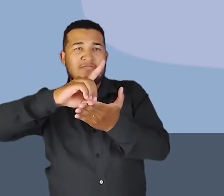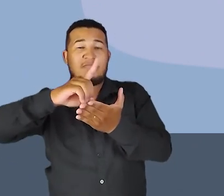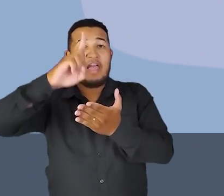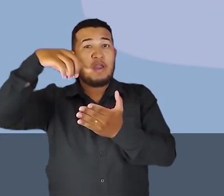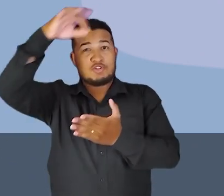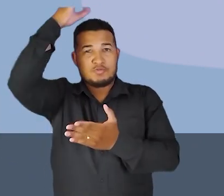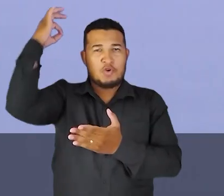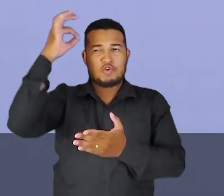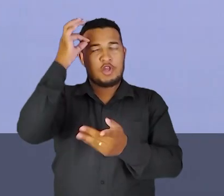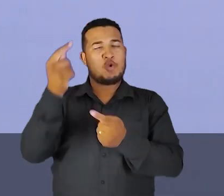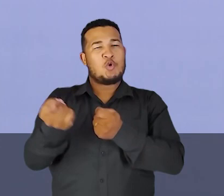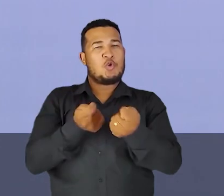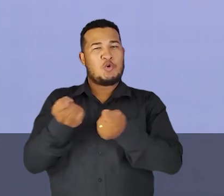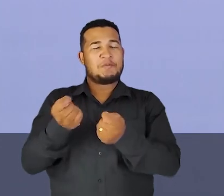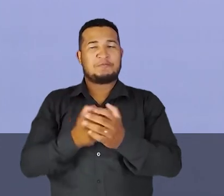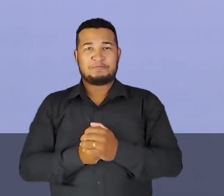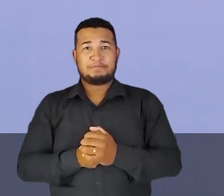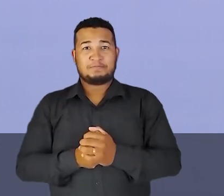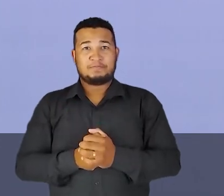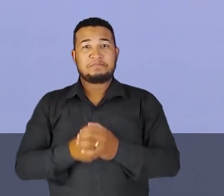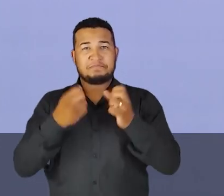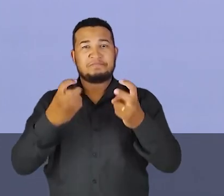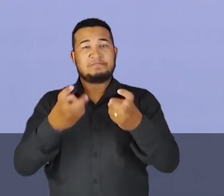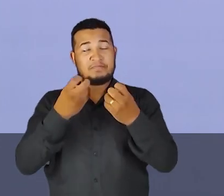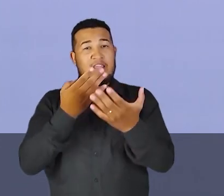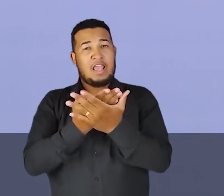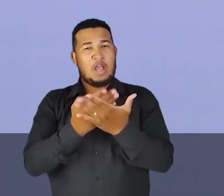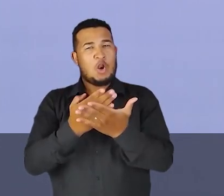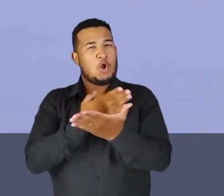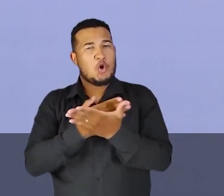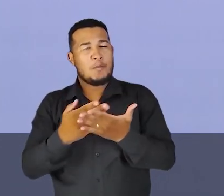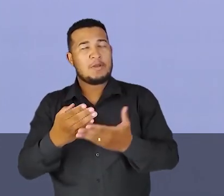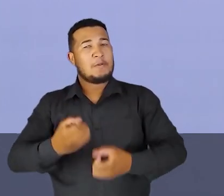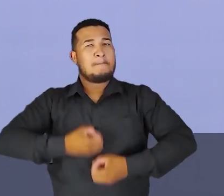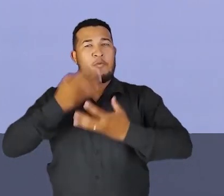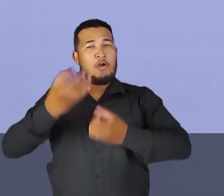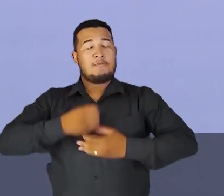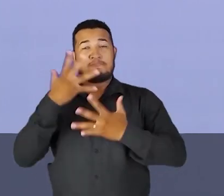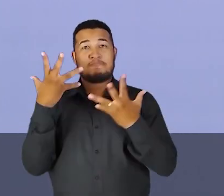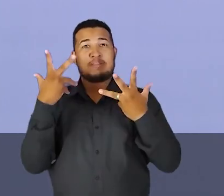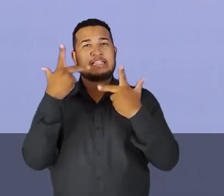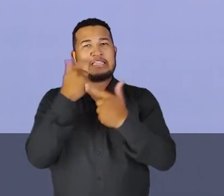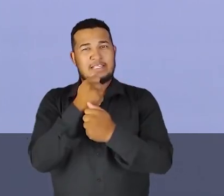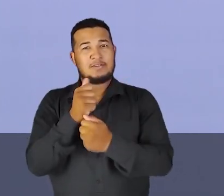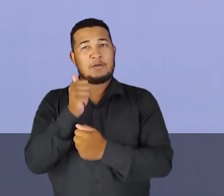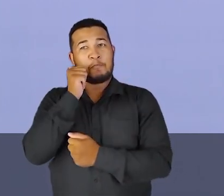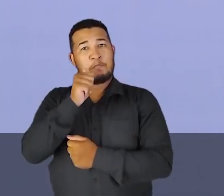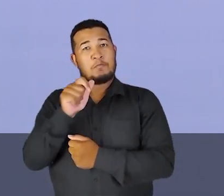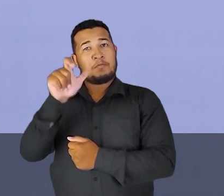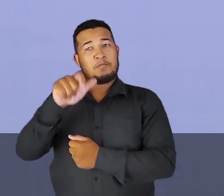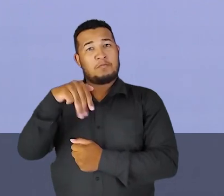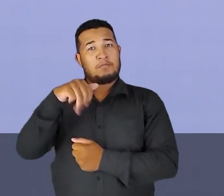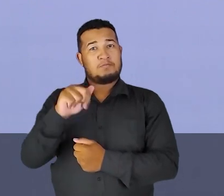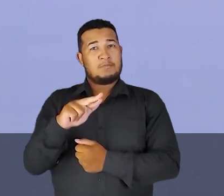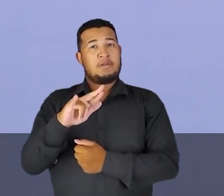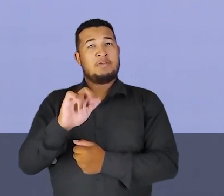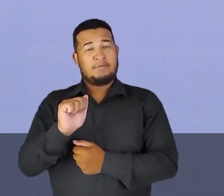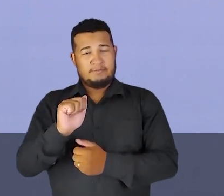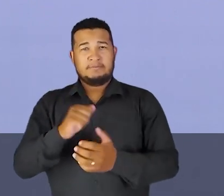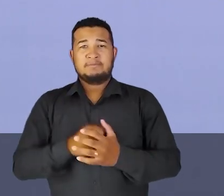comandar. Veja que a nossa aula começou com um lindo poema da Maria da Penha